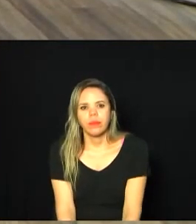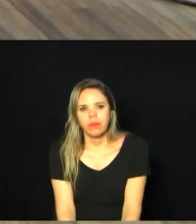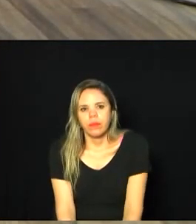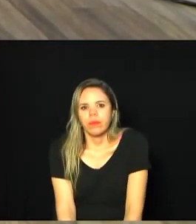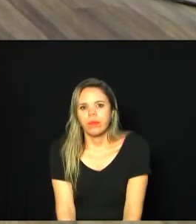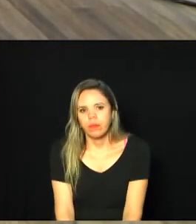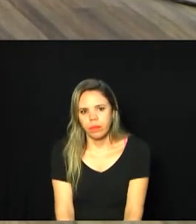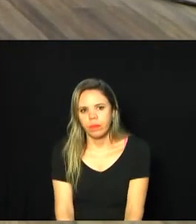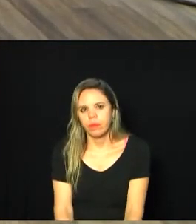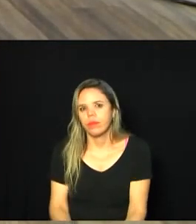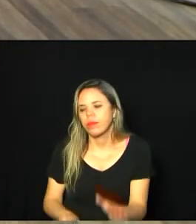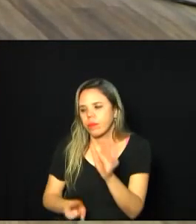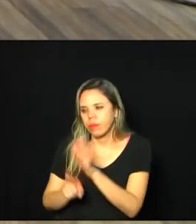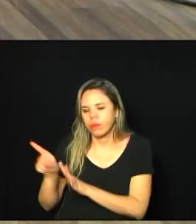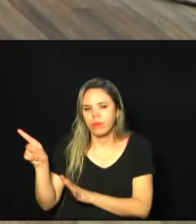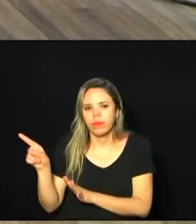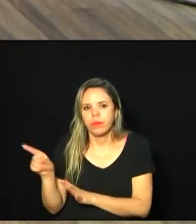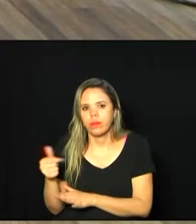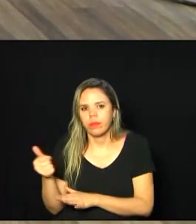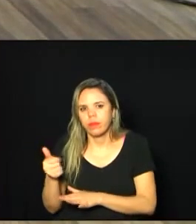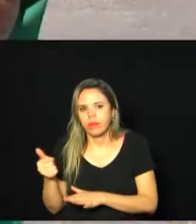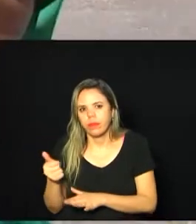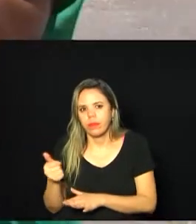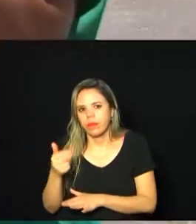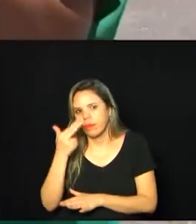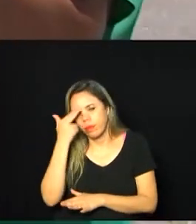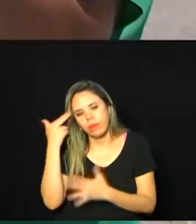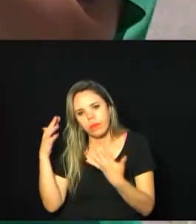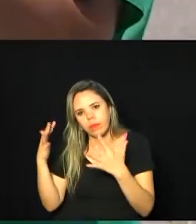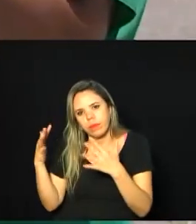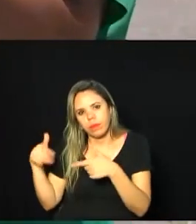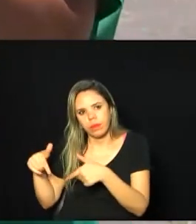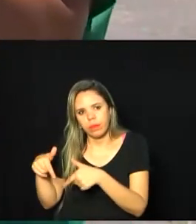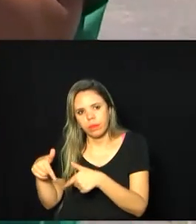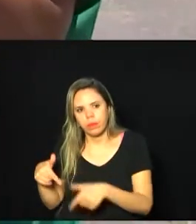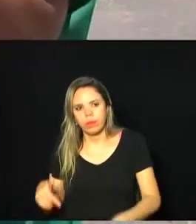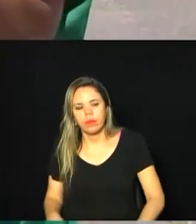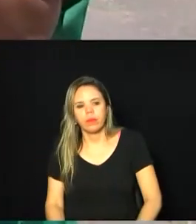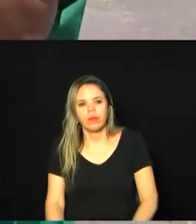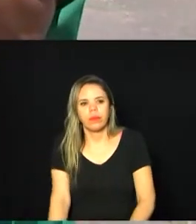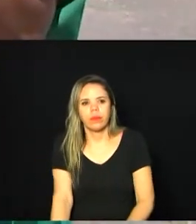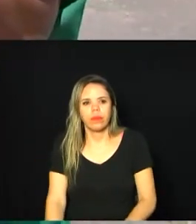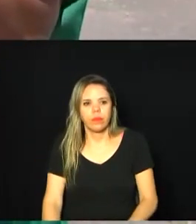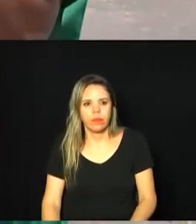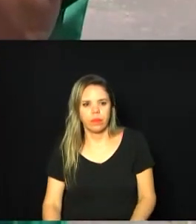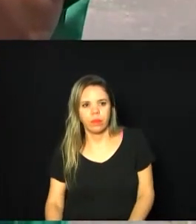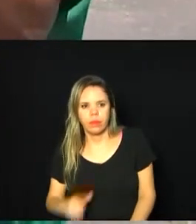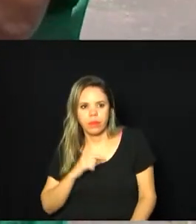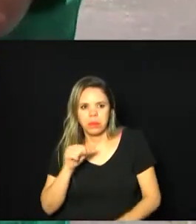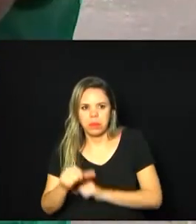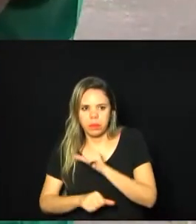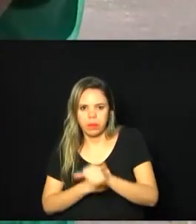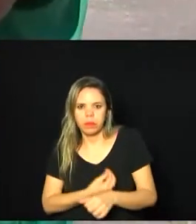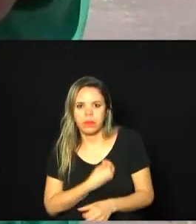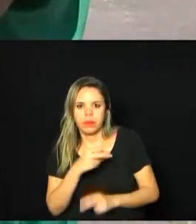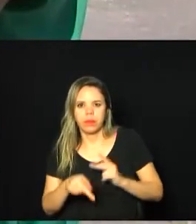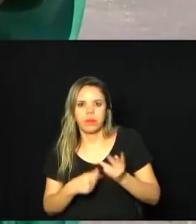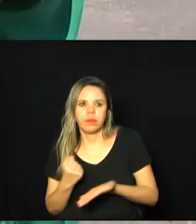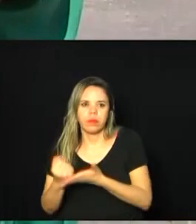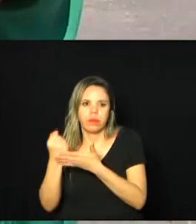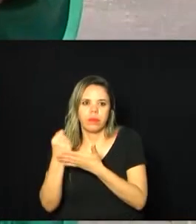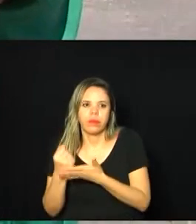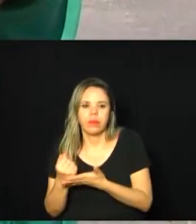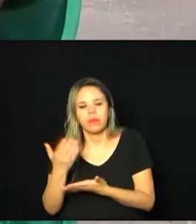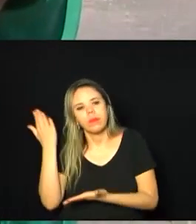Vou passar aqui para ela, Gabriel. Bom, primeiramente, Nilza, o Gabriel parabeniza vocês pelo trabalho, né, que tem mudado a realidade de tantas pessoas e